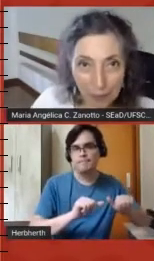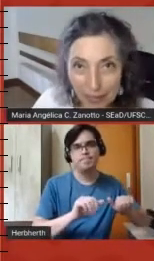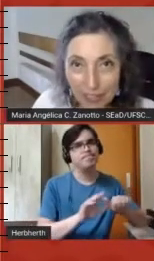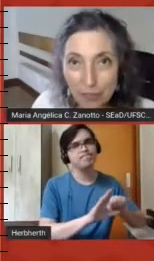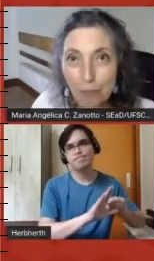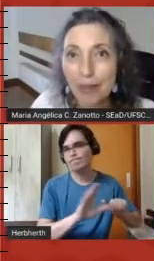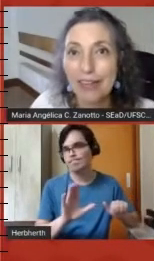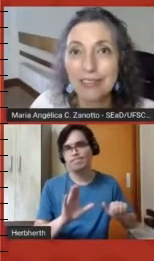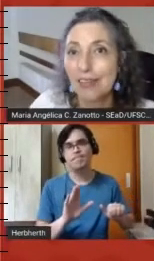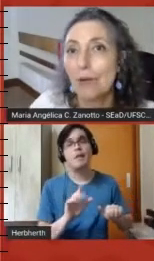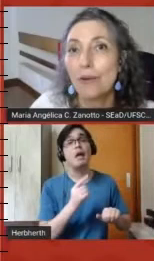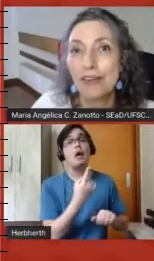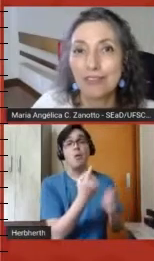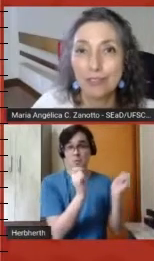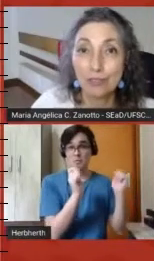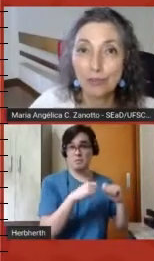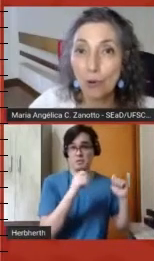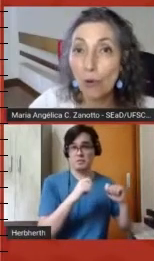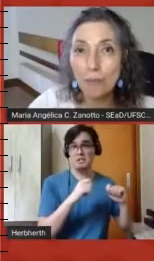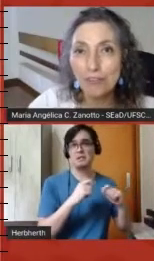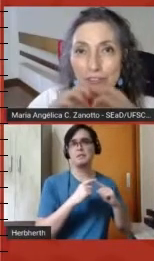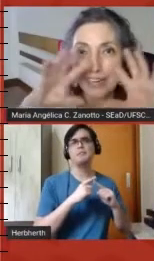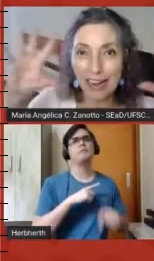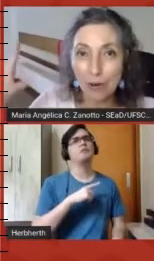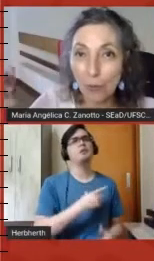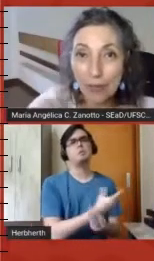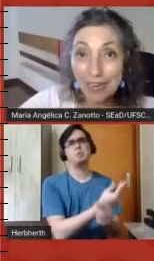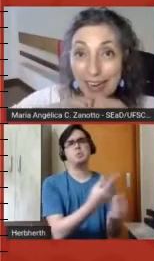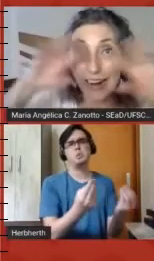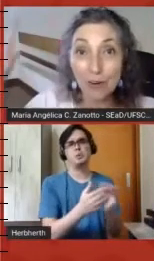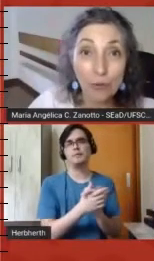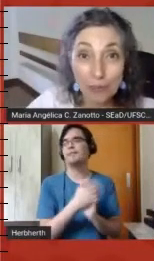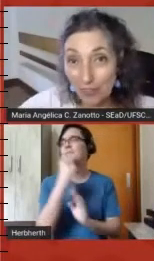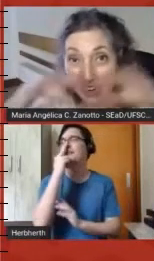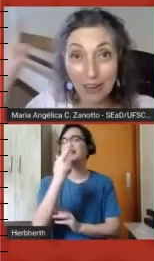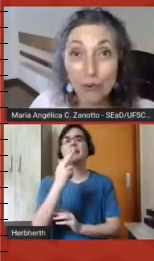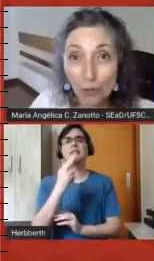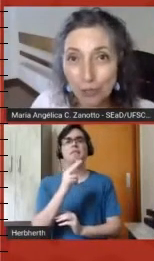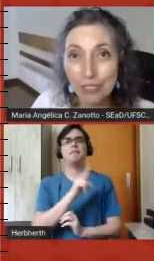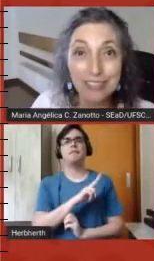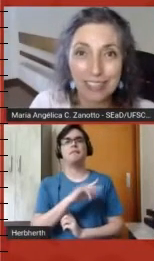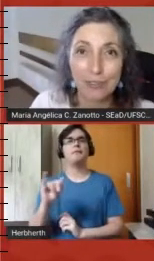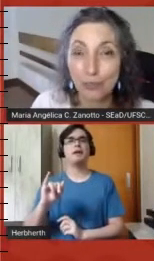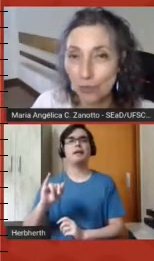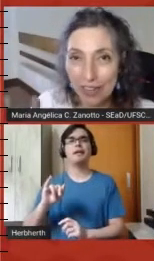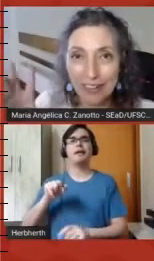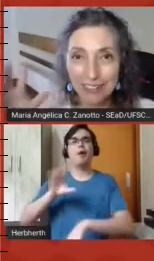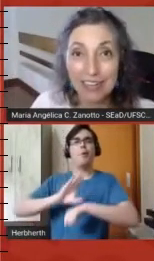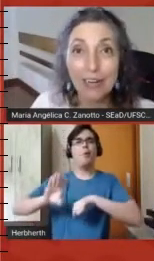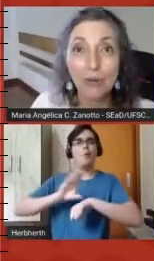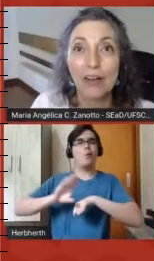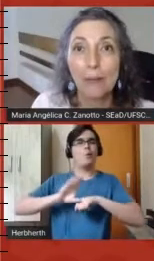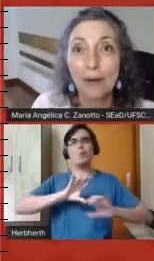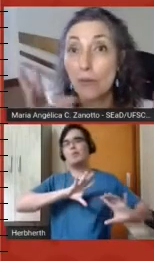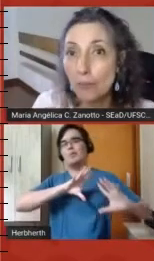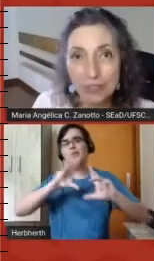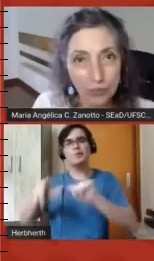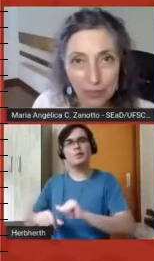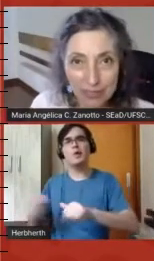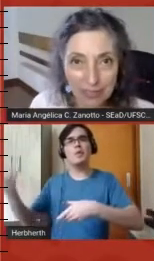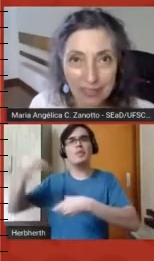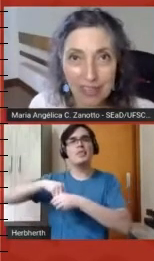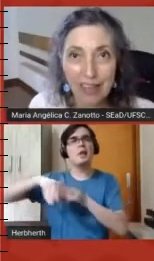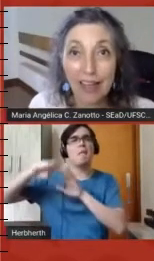assim, de repente, parece que a rubrica, nós vamos rubricar o curso inteiro. Não, para